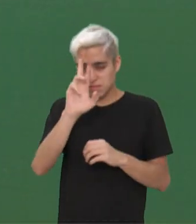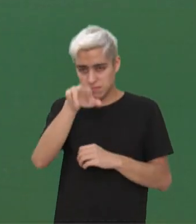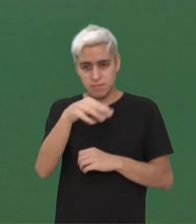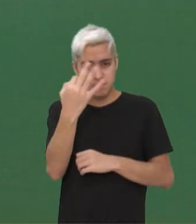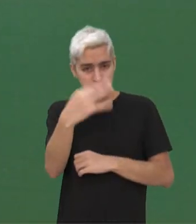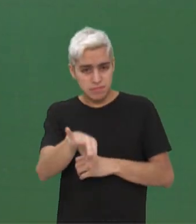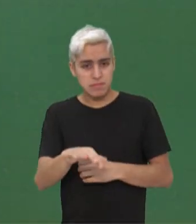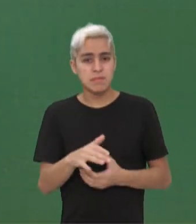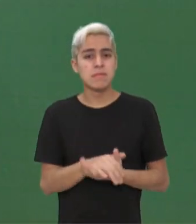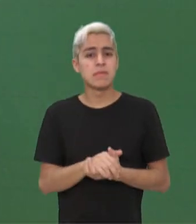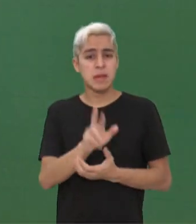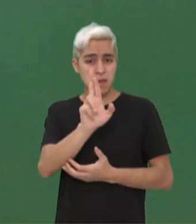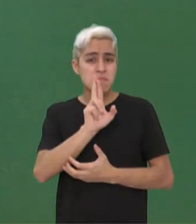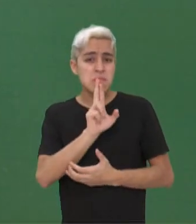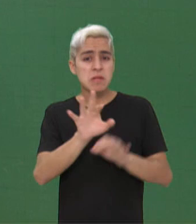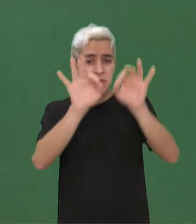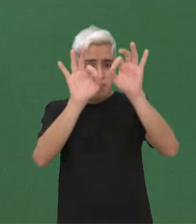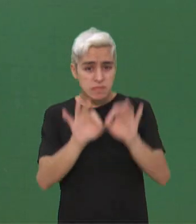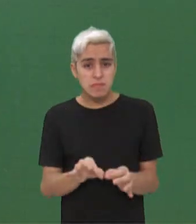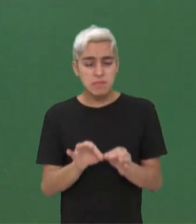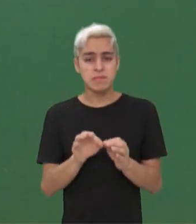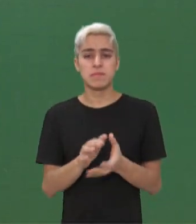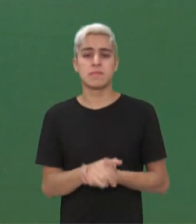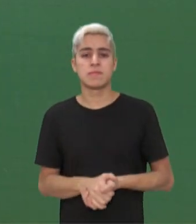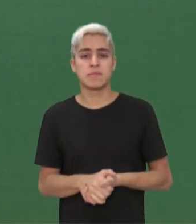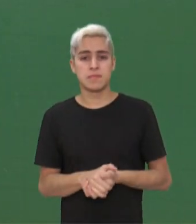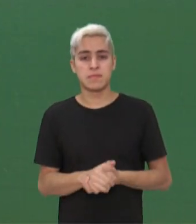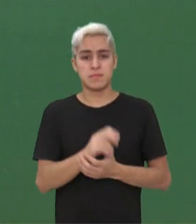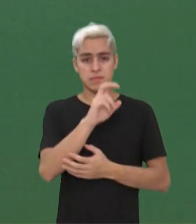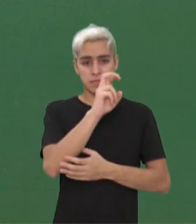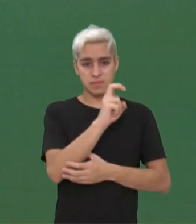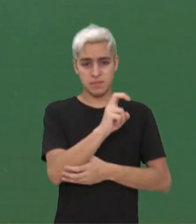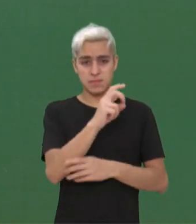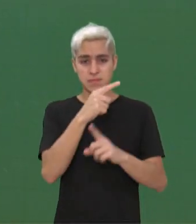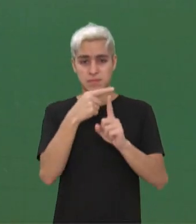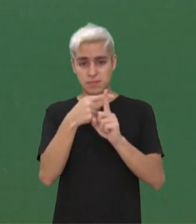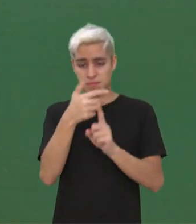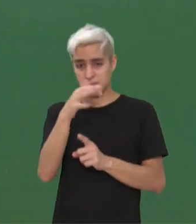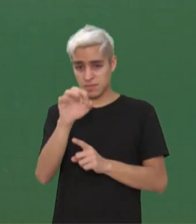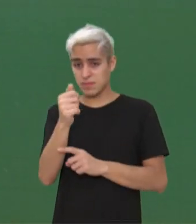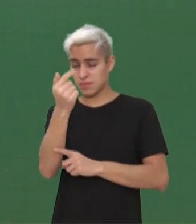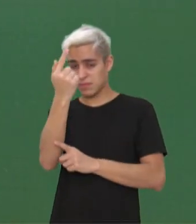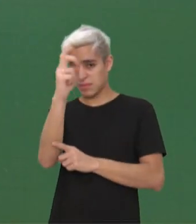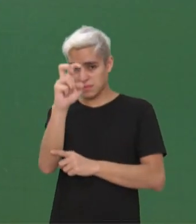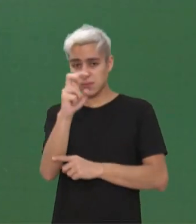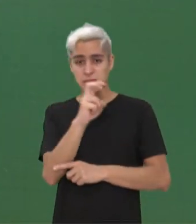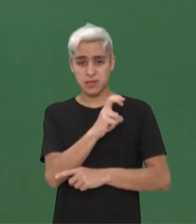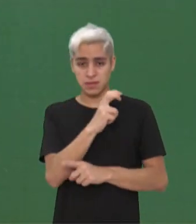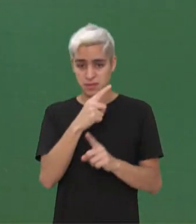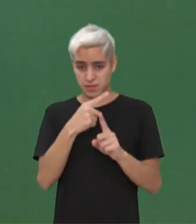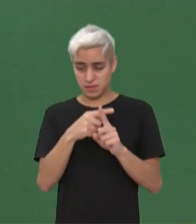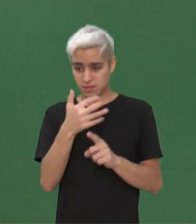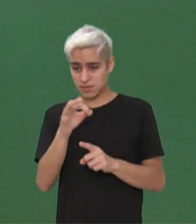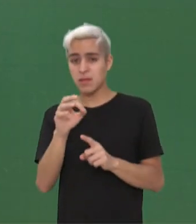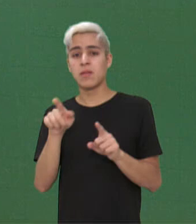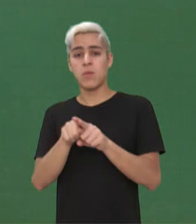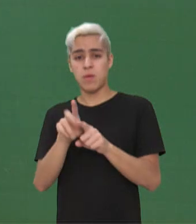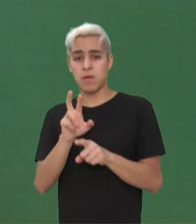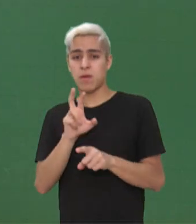acertou. Com certeza, eu tenho certeza que você acertou. 5 mais 10, 15. 5 vezes 10,